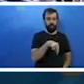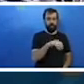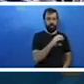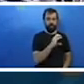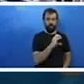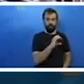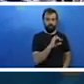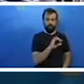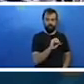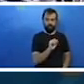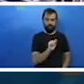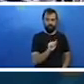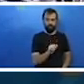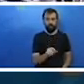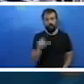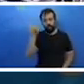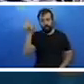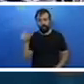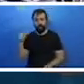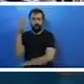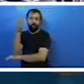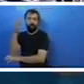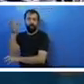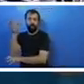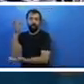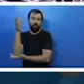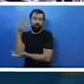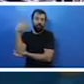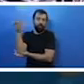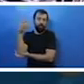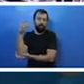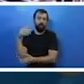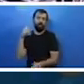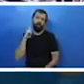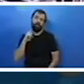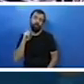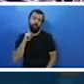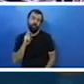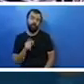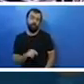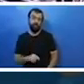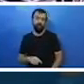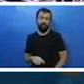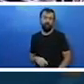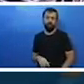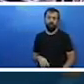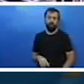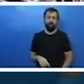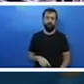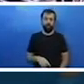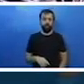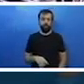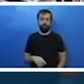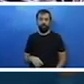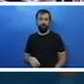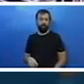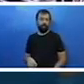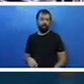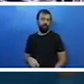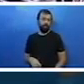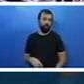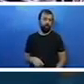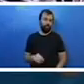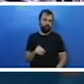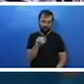Seguindo, o rei de Portugal, coroa portuguesa, um representando o outro. Por ordem de Portugal,